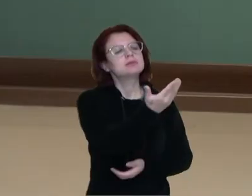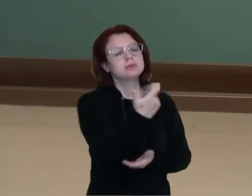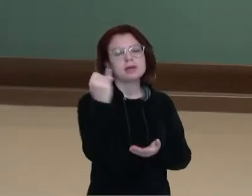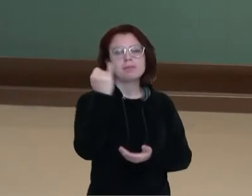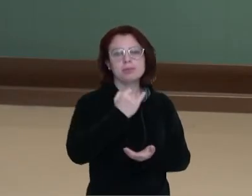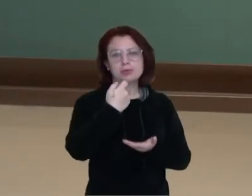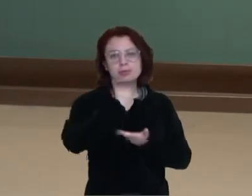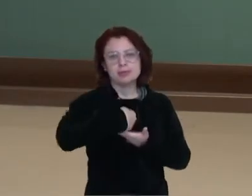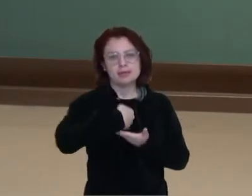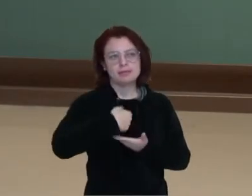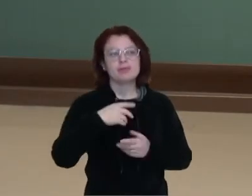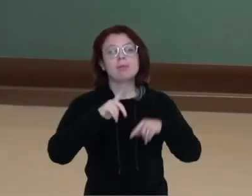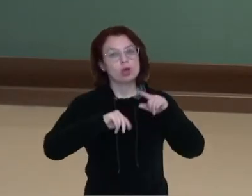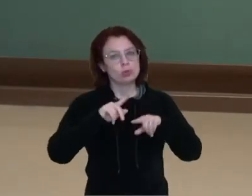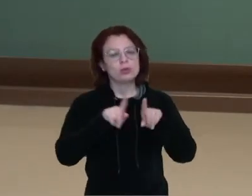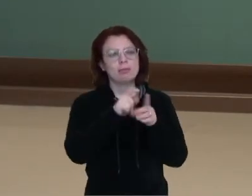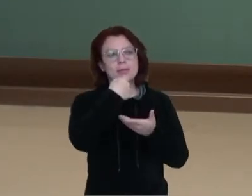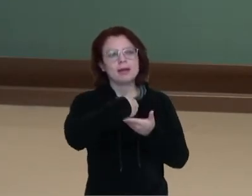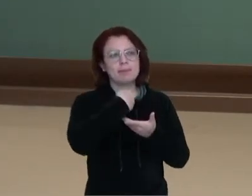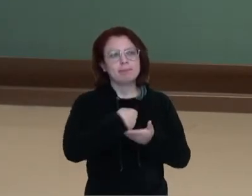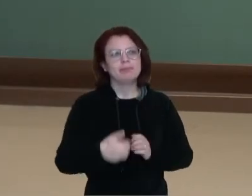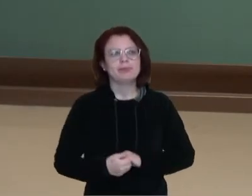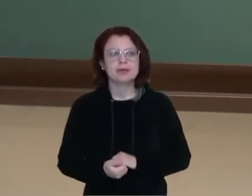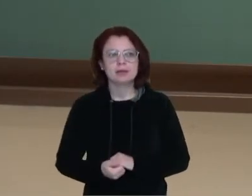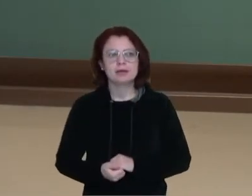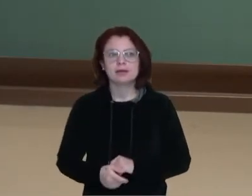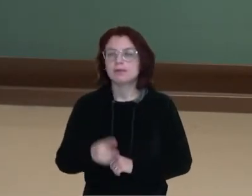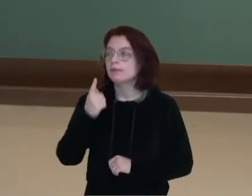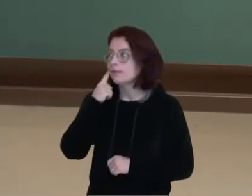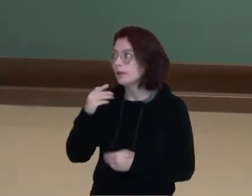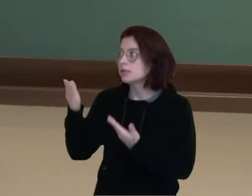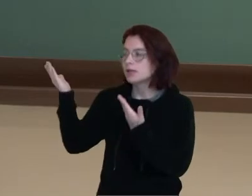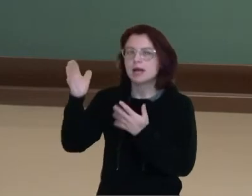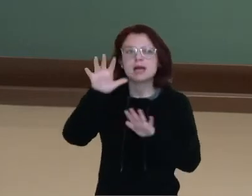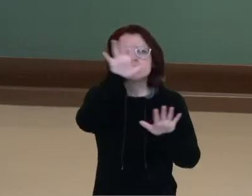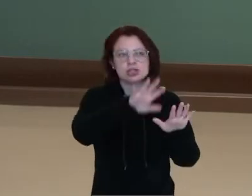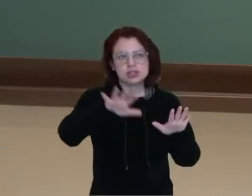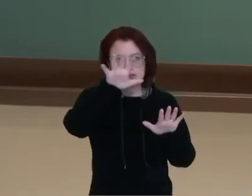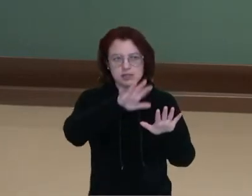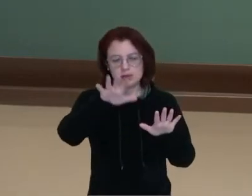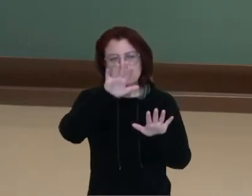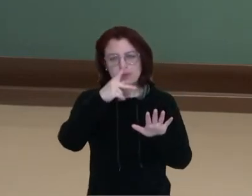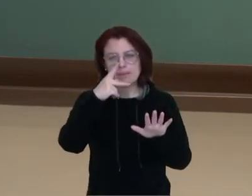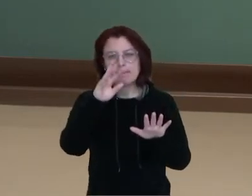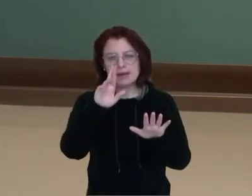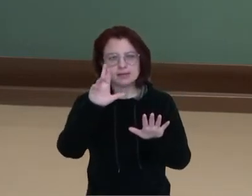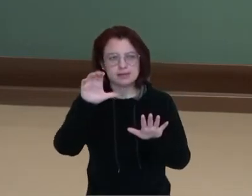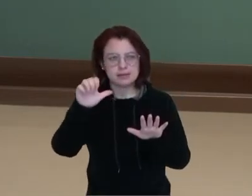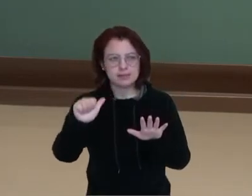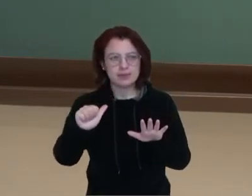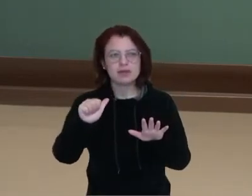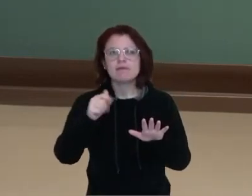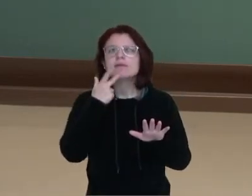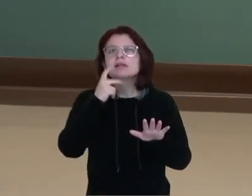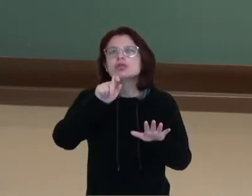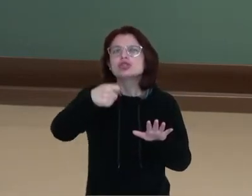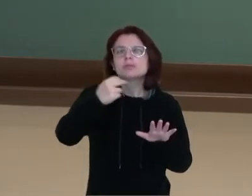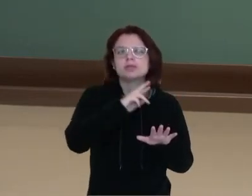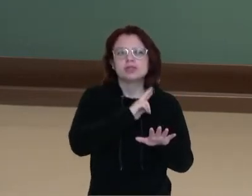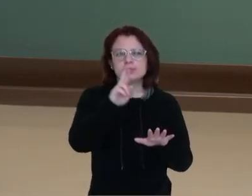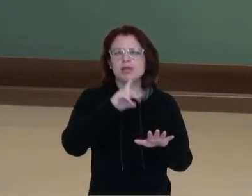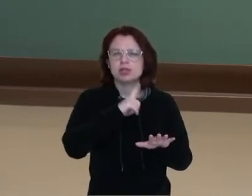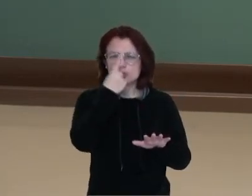em produtos. Religião persa, vamos falar um pouquinho sobre a religião. Então surgiu um filósofo, lá pelo século